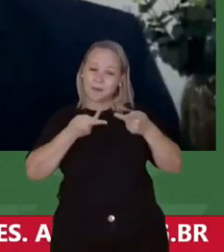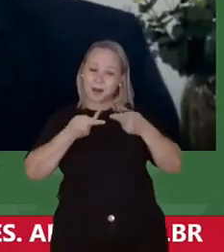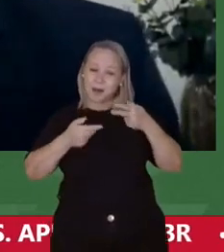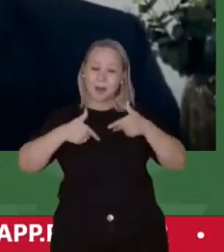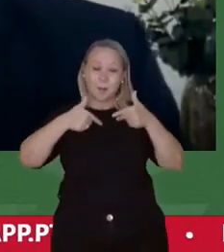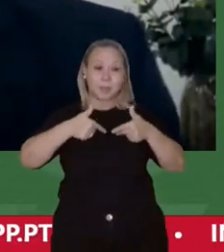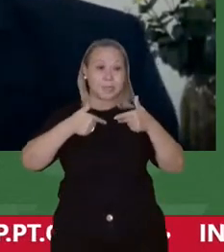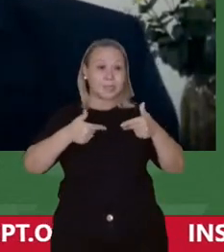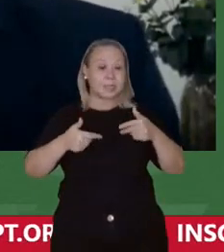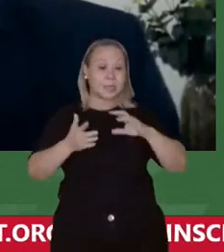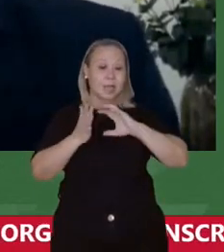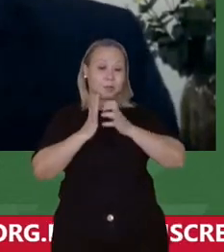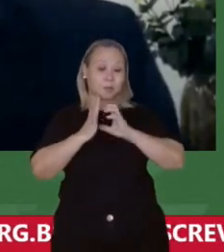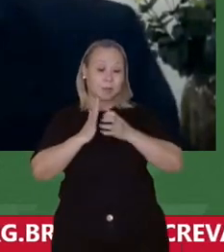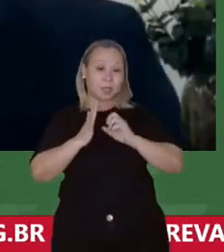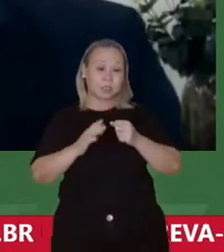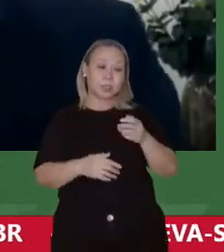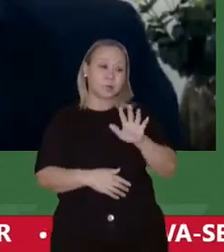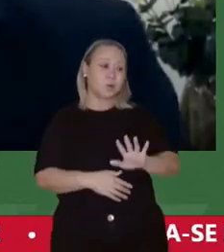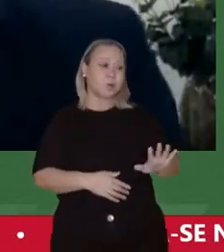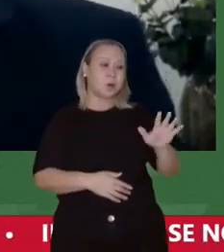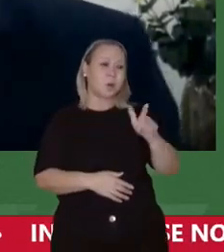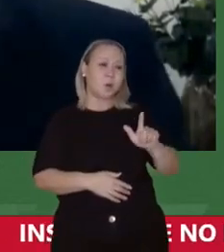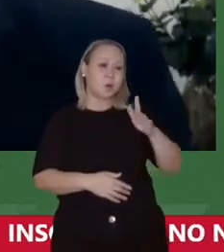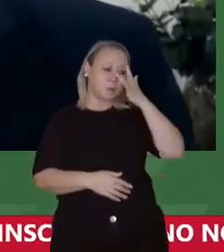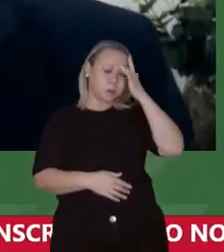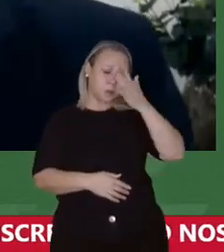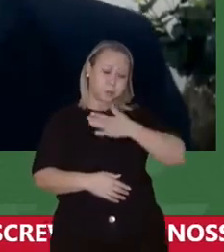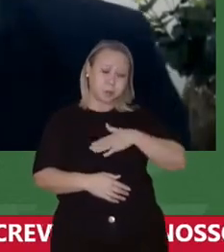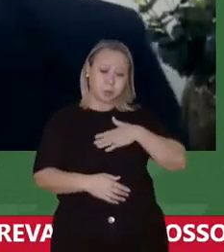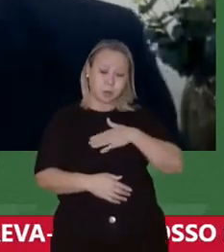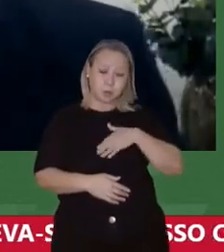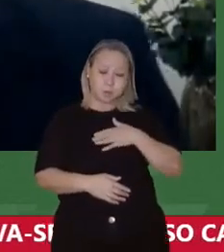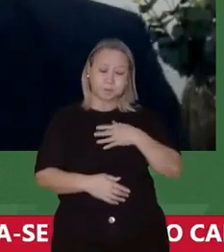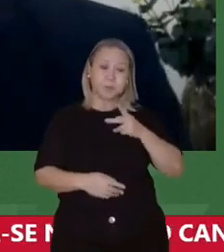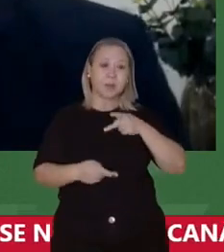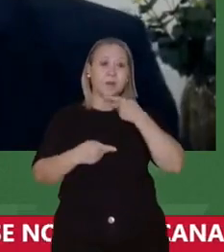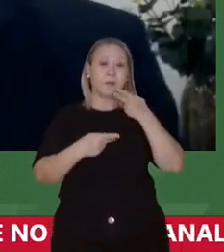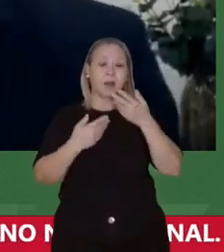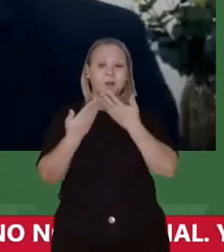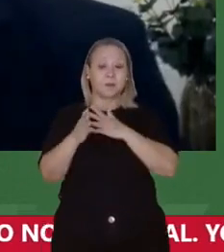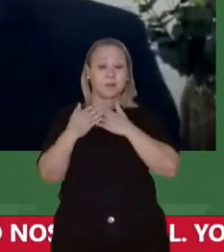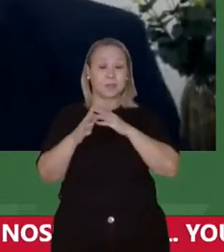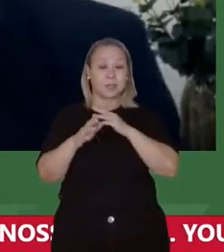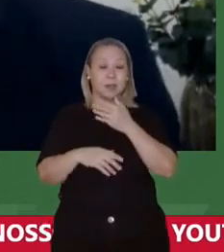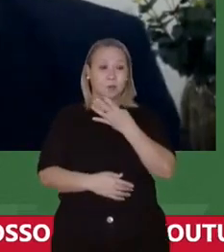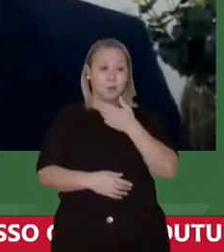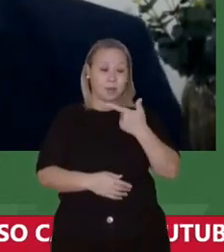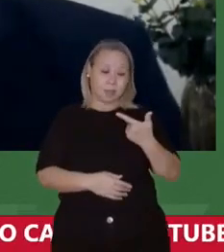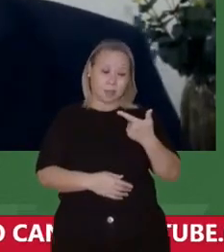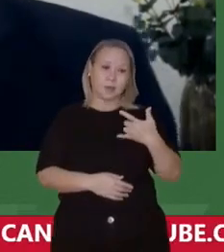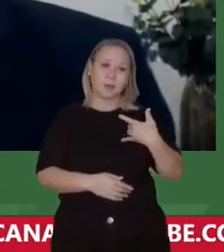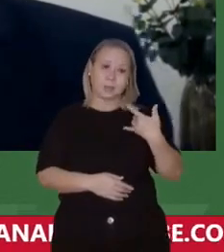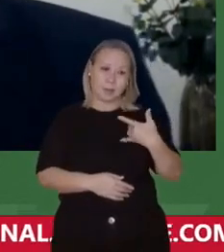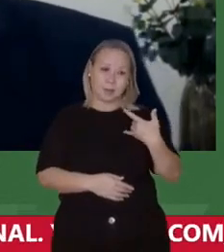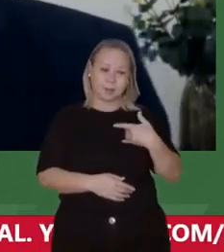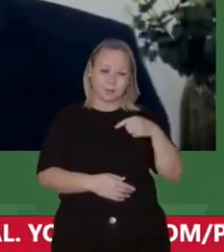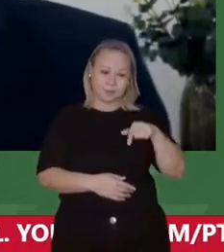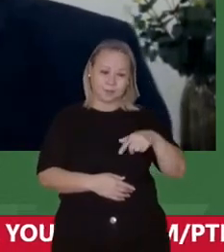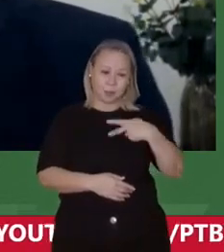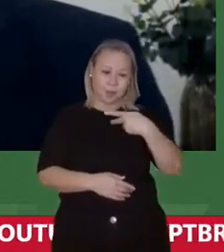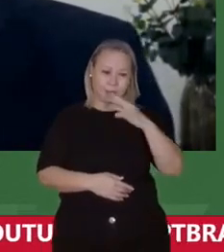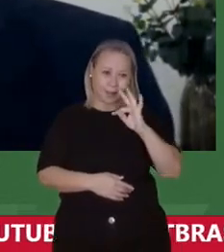do partido, para os simpatizantes, em relação aos nossos 42 anos. Com você, Nádia. Muito obrigado pela presença.